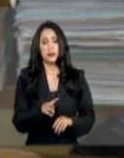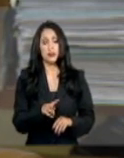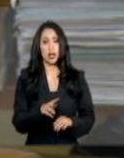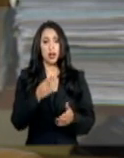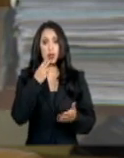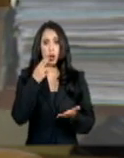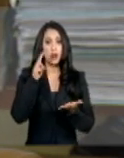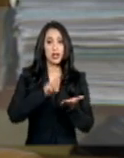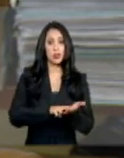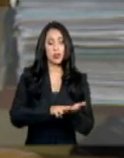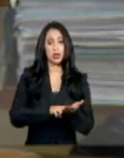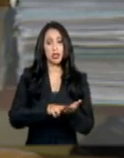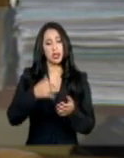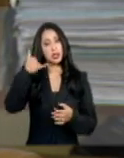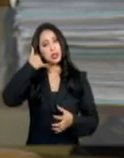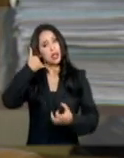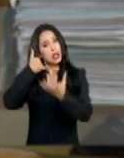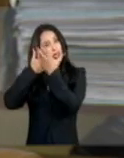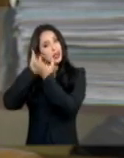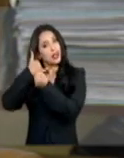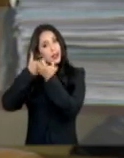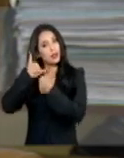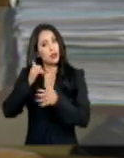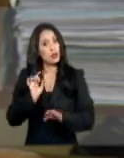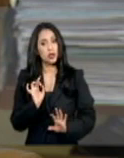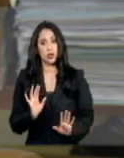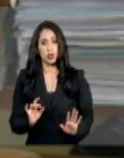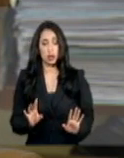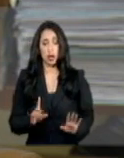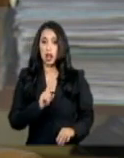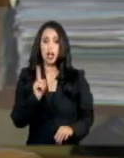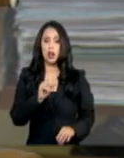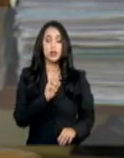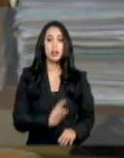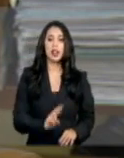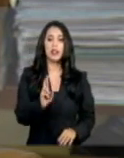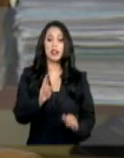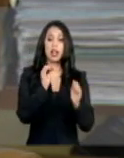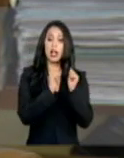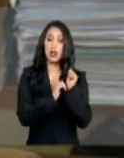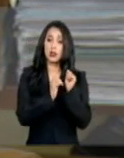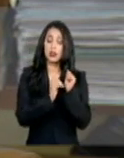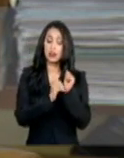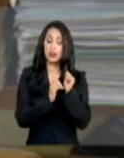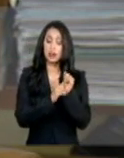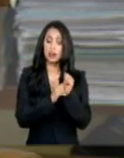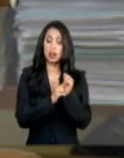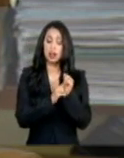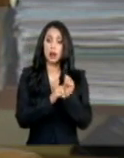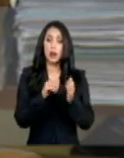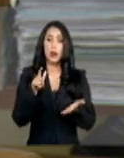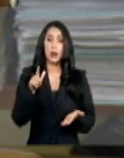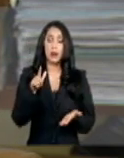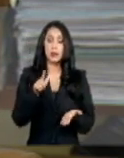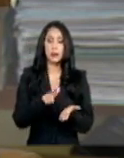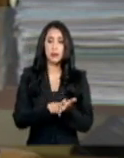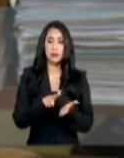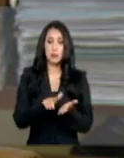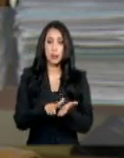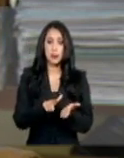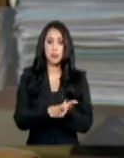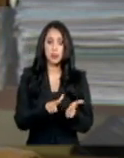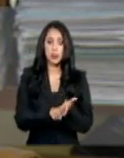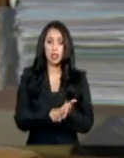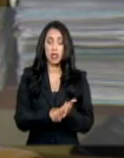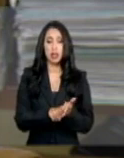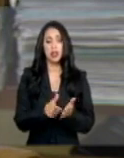telegráficas telefônicas não se referindo ao sigilo em relação aos papéis de que tratam por